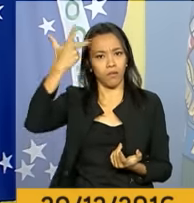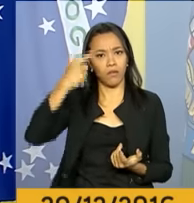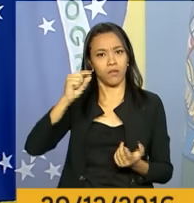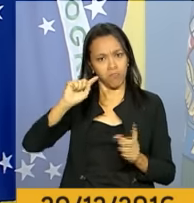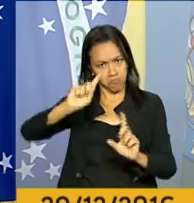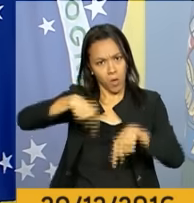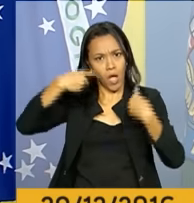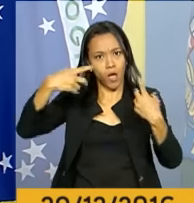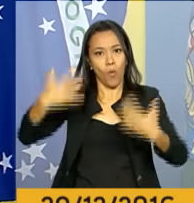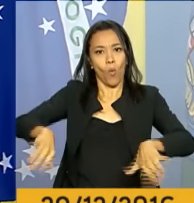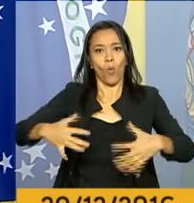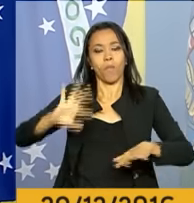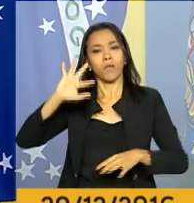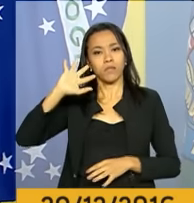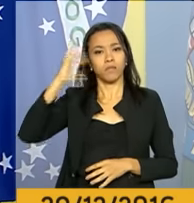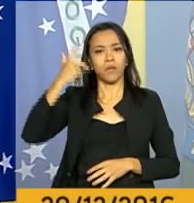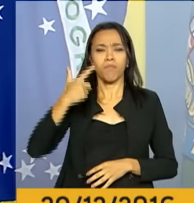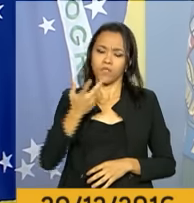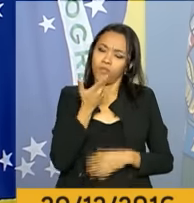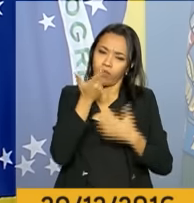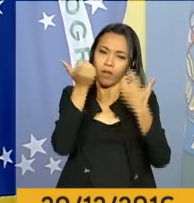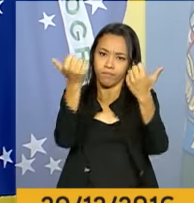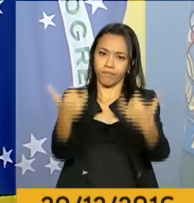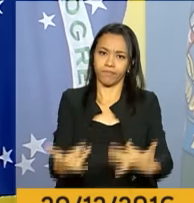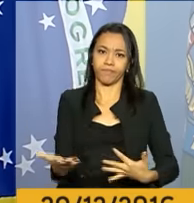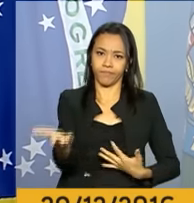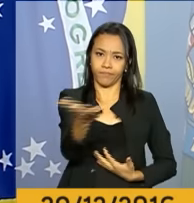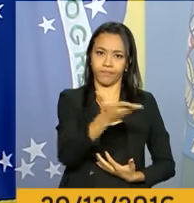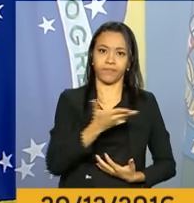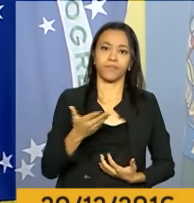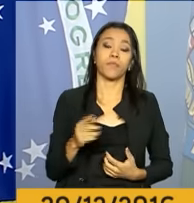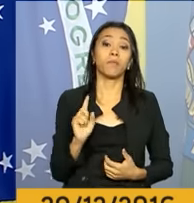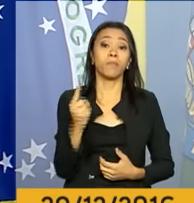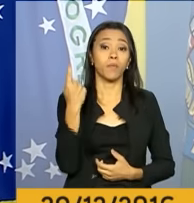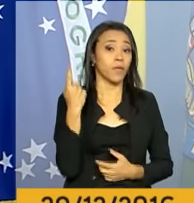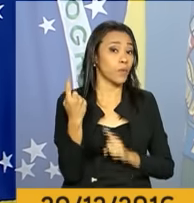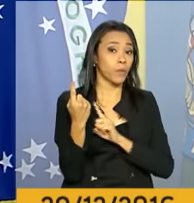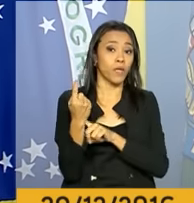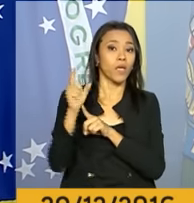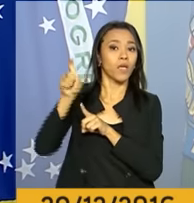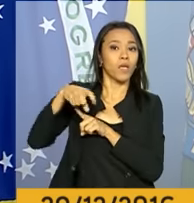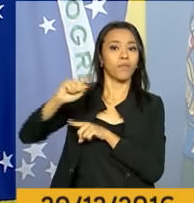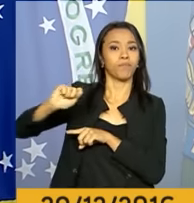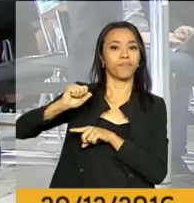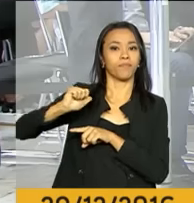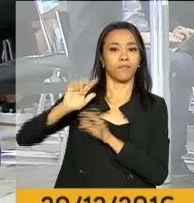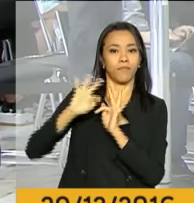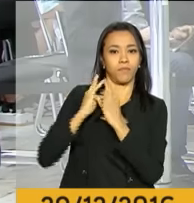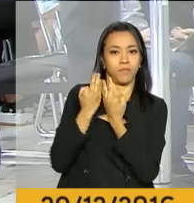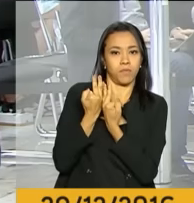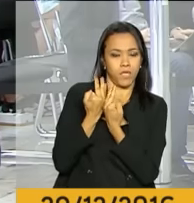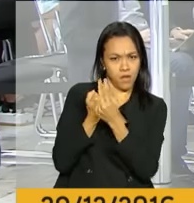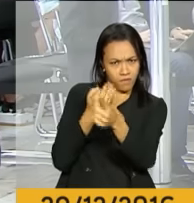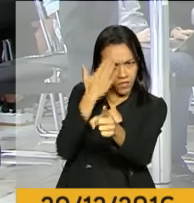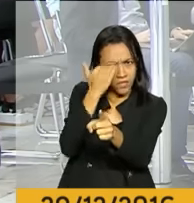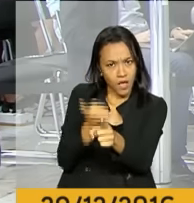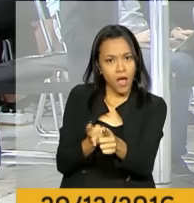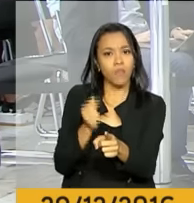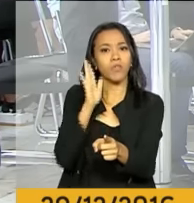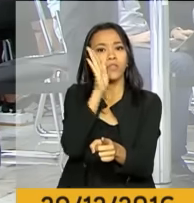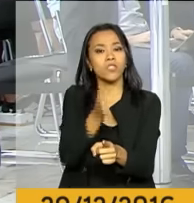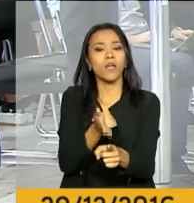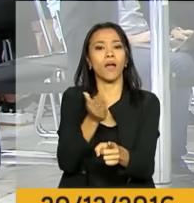eh mas eu vou tomar a liberdade de fazê-lo eh em primeiro lugar a questão do bolsa família né Vocês sabem que nós revalorizando